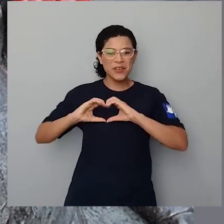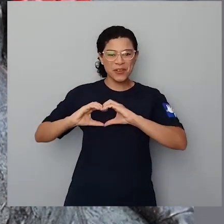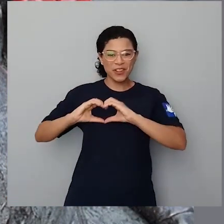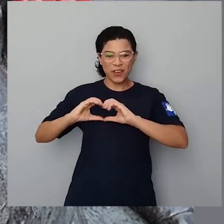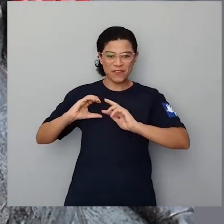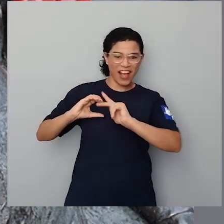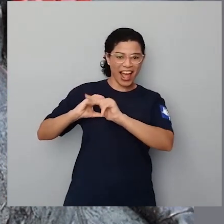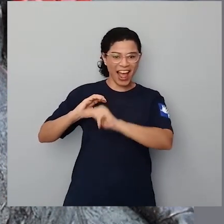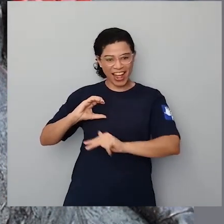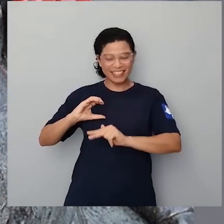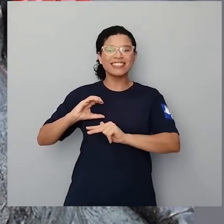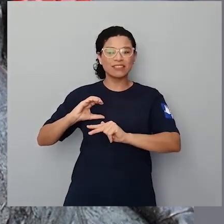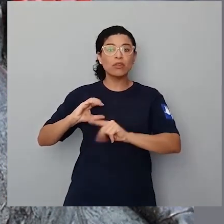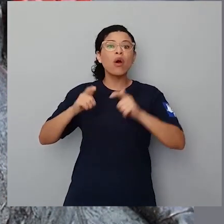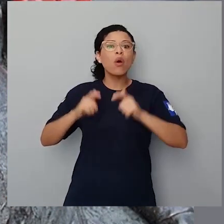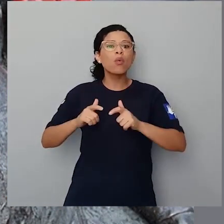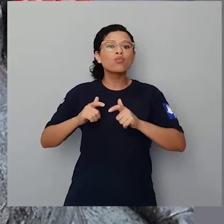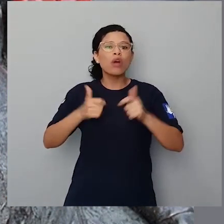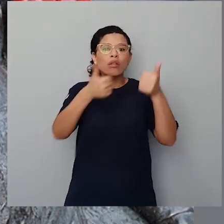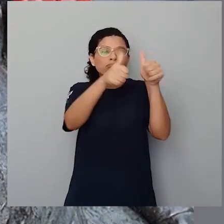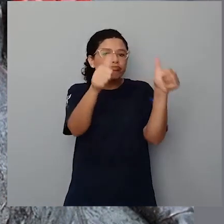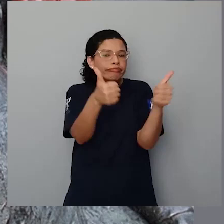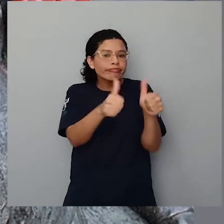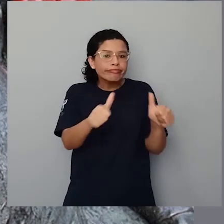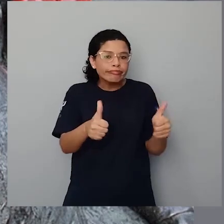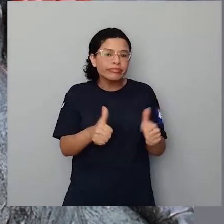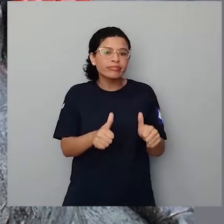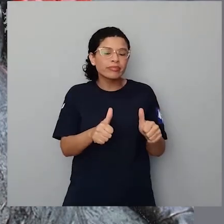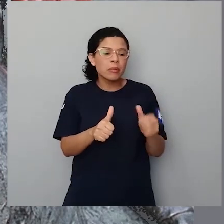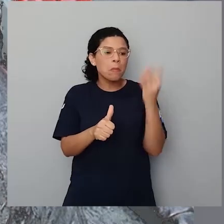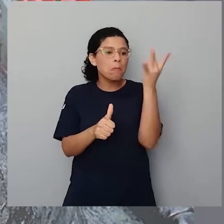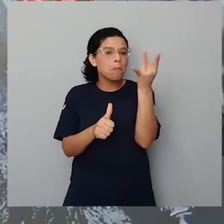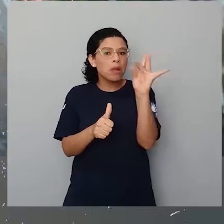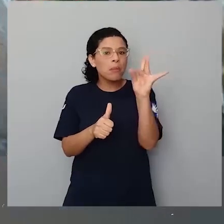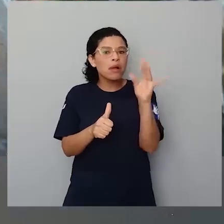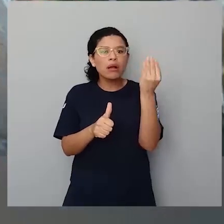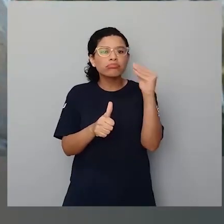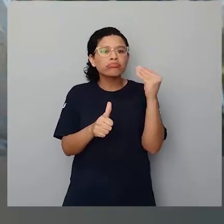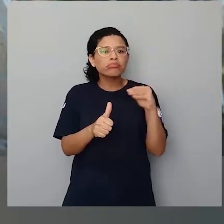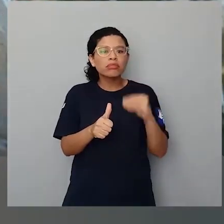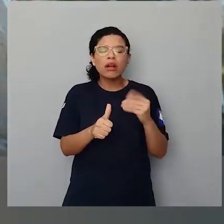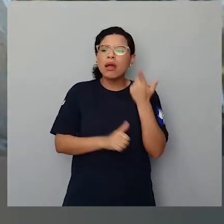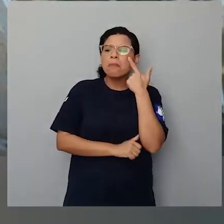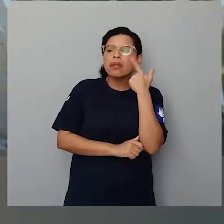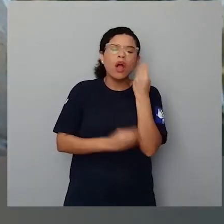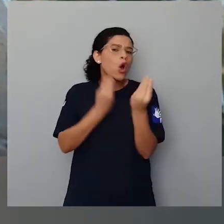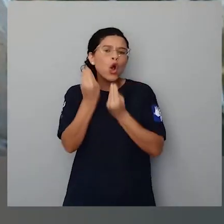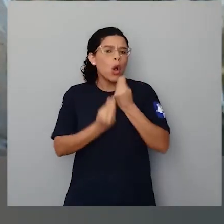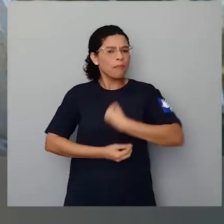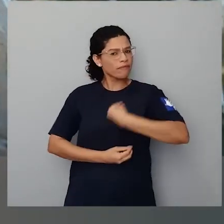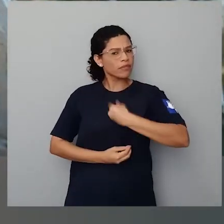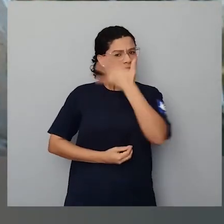cidades afora, nas estátuas e nas esculturas. Eles se perguntaram assim: como anda a vida das pessoas